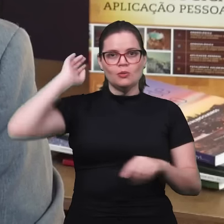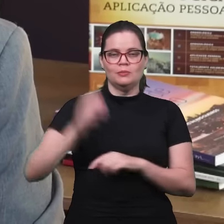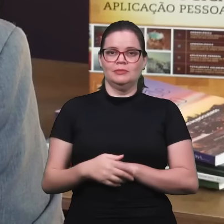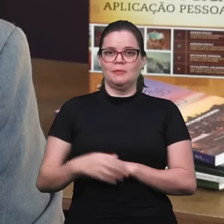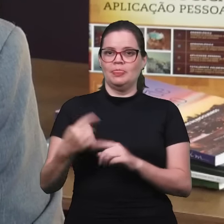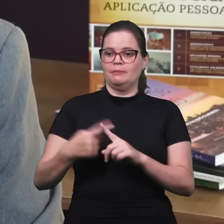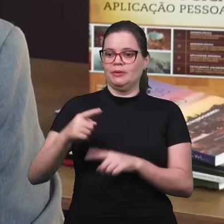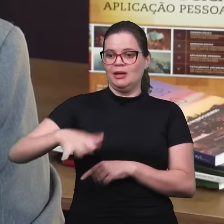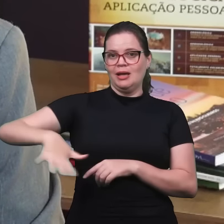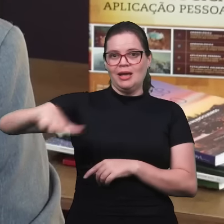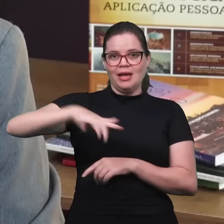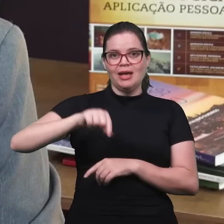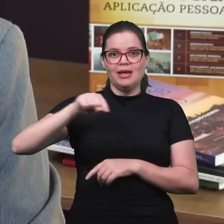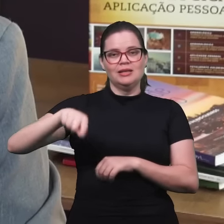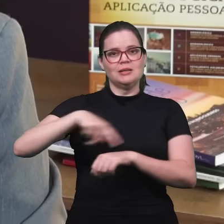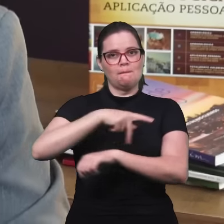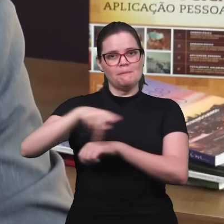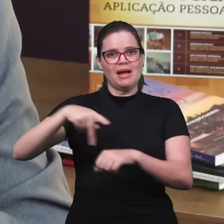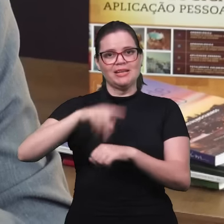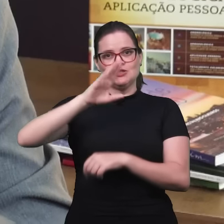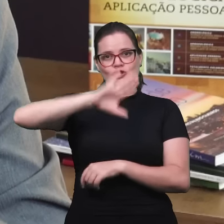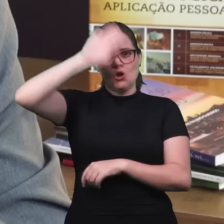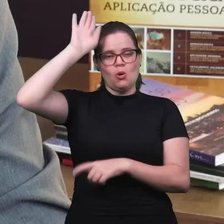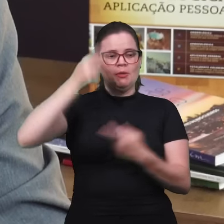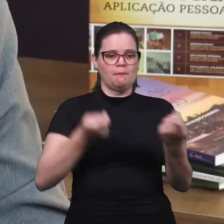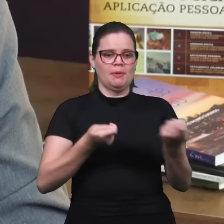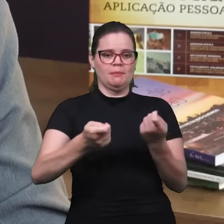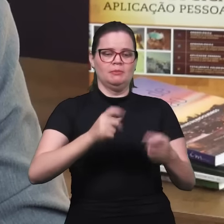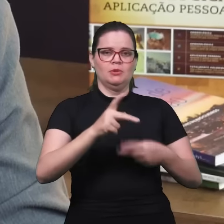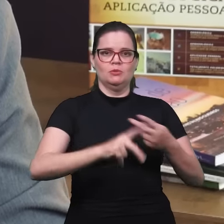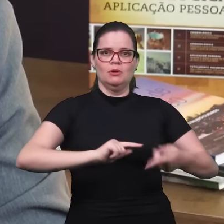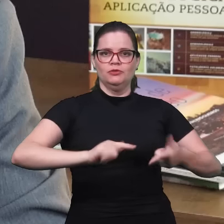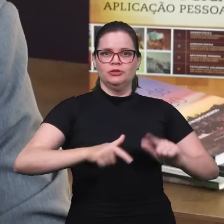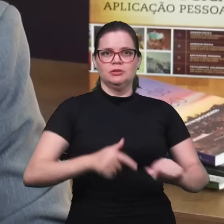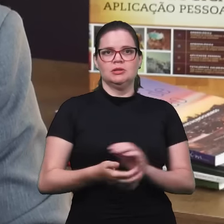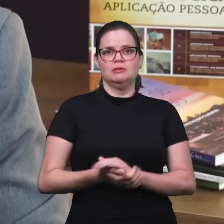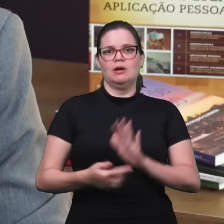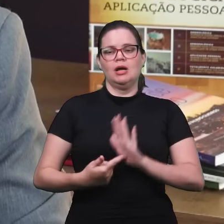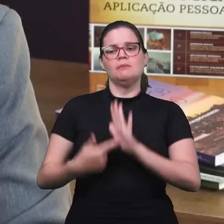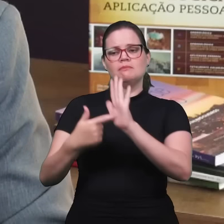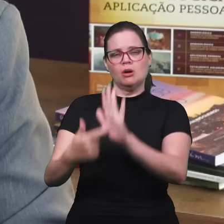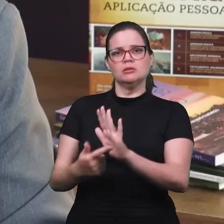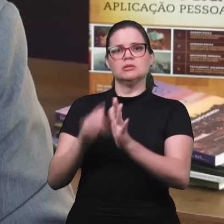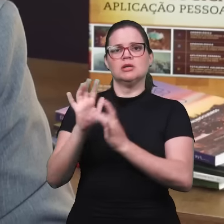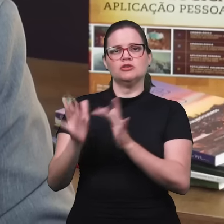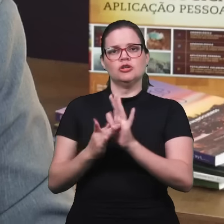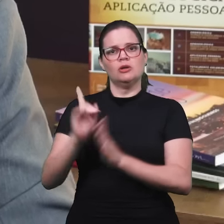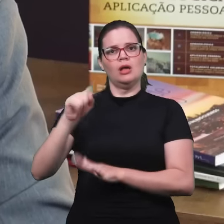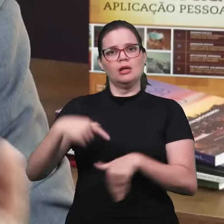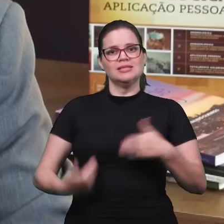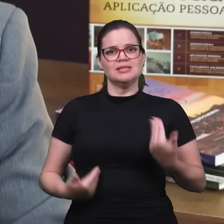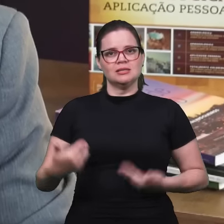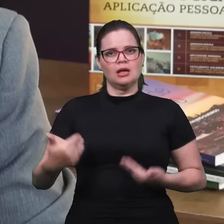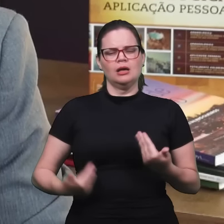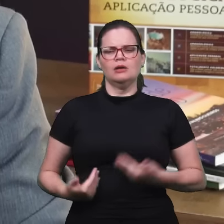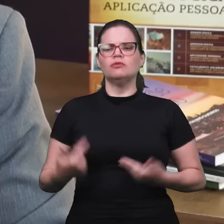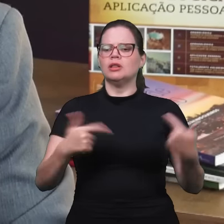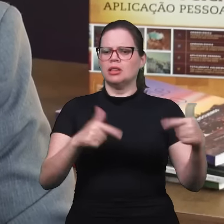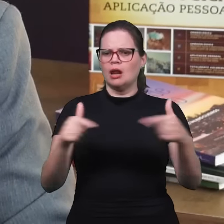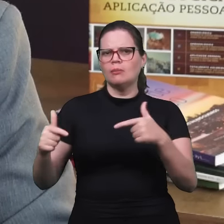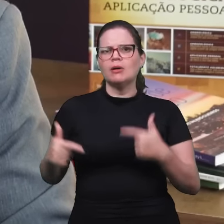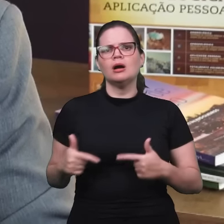nações dominantes naquele período, né? Então vai mostrar Jesus como o servo, né? Como o Deus